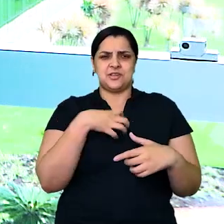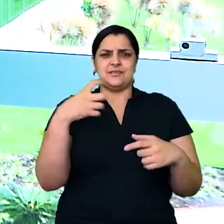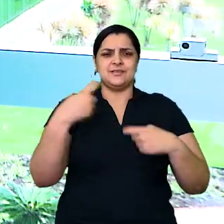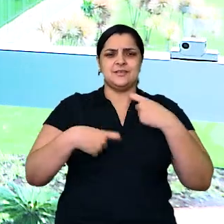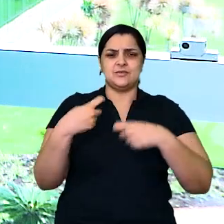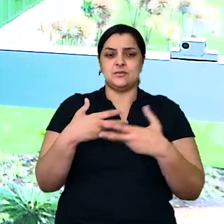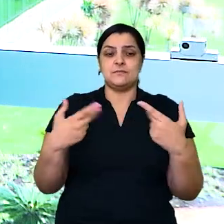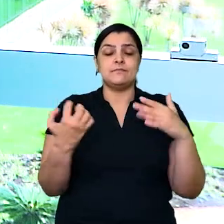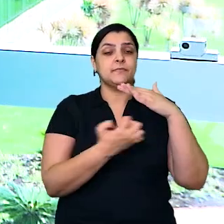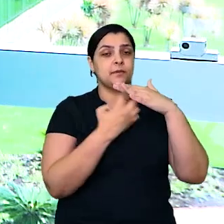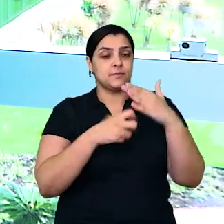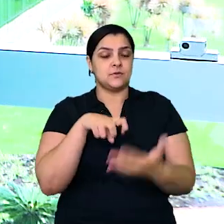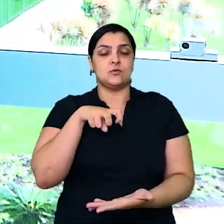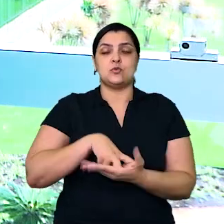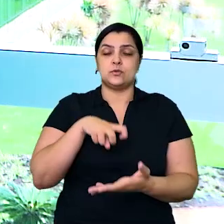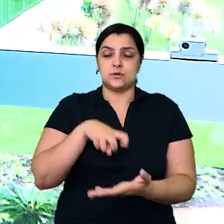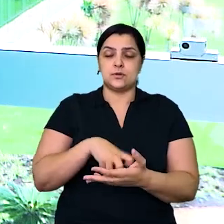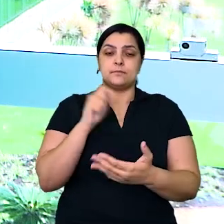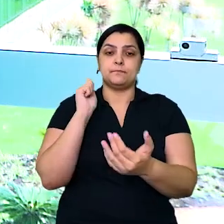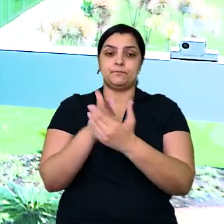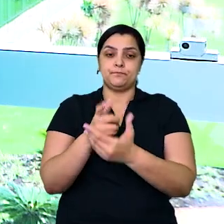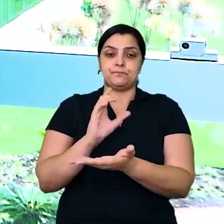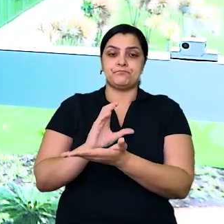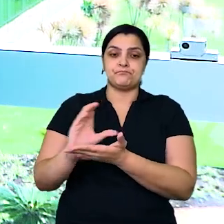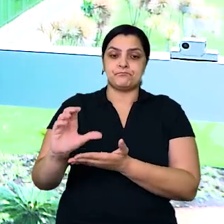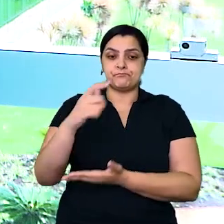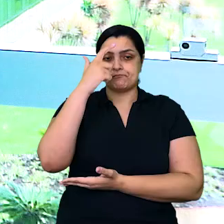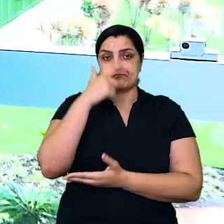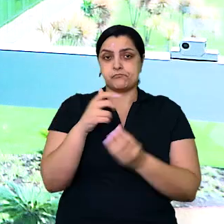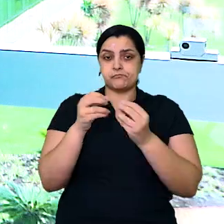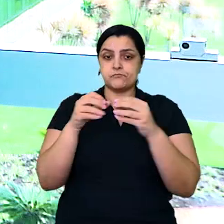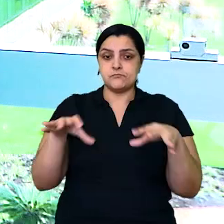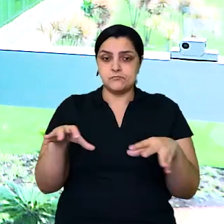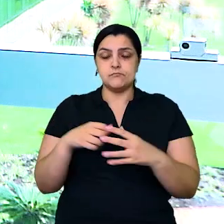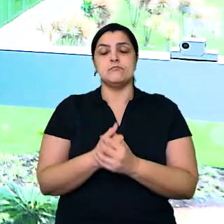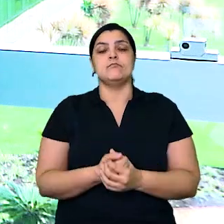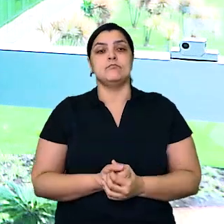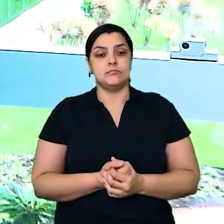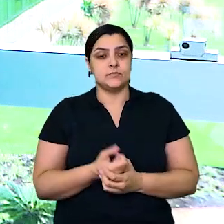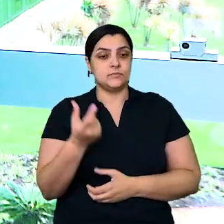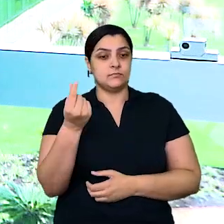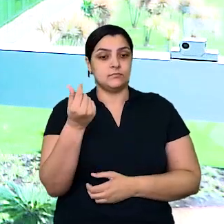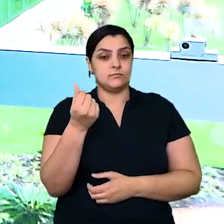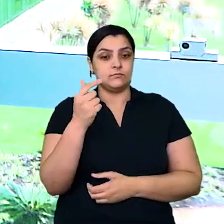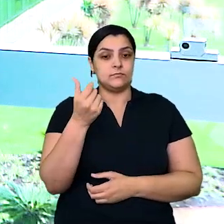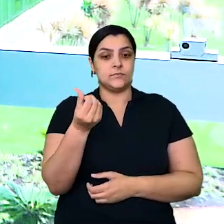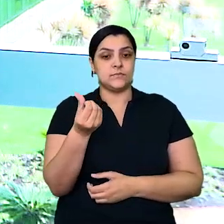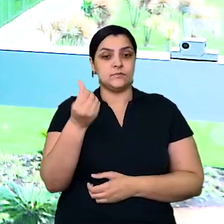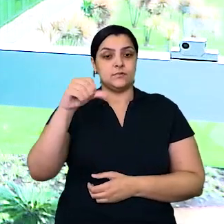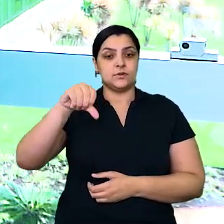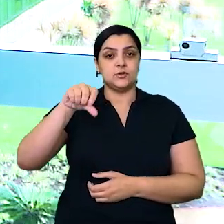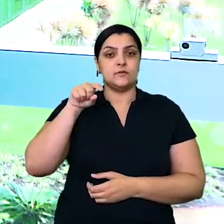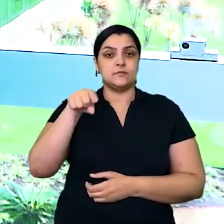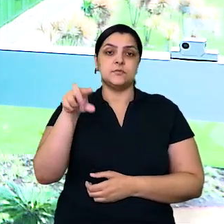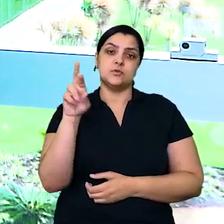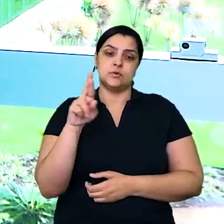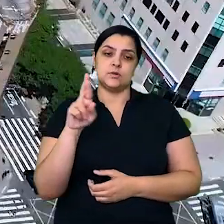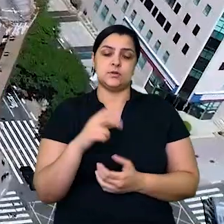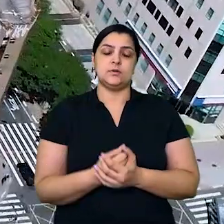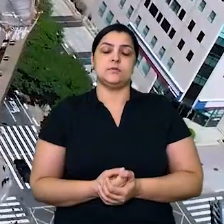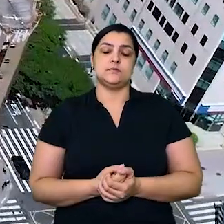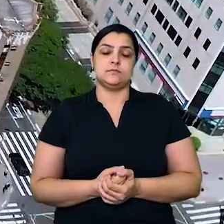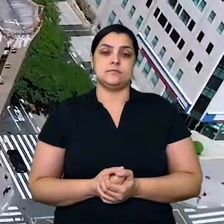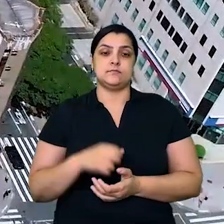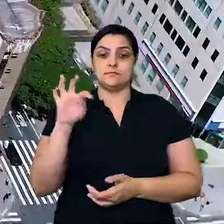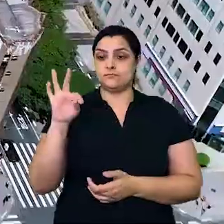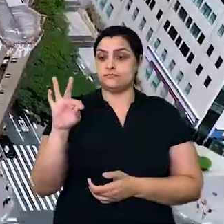A empresa, então, foi condenada ao pagamento de indenização por dano moral e sexual, no valor de R$ 69 mil.